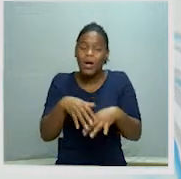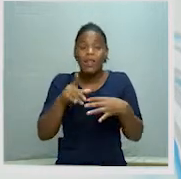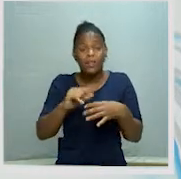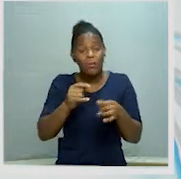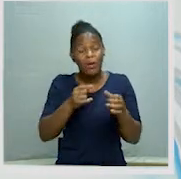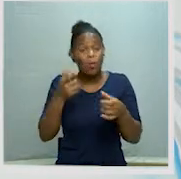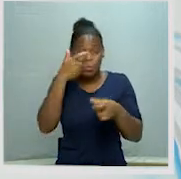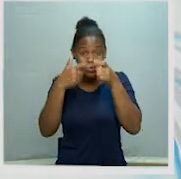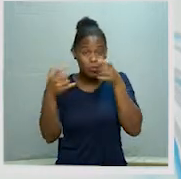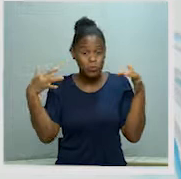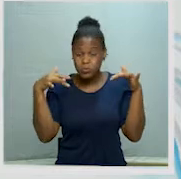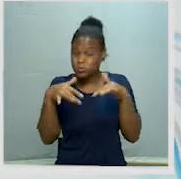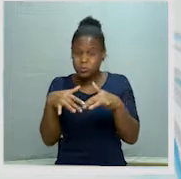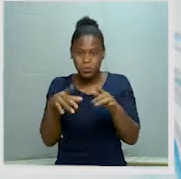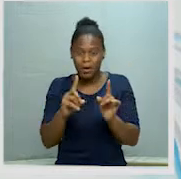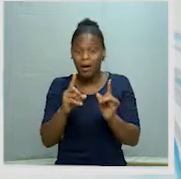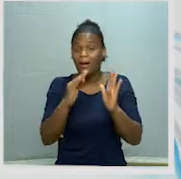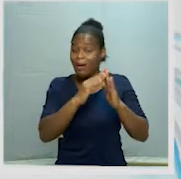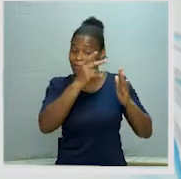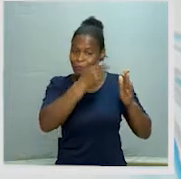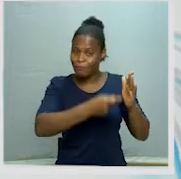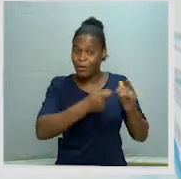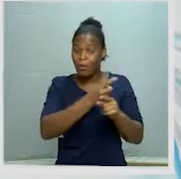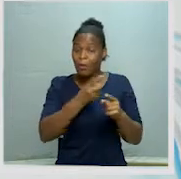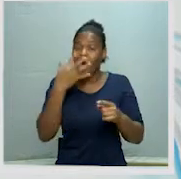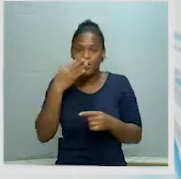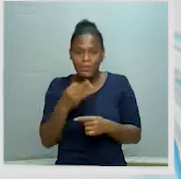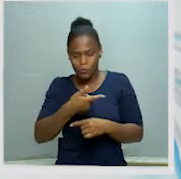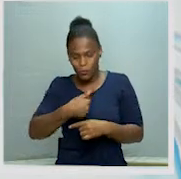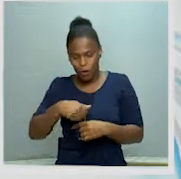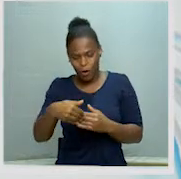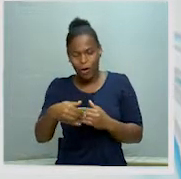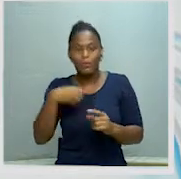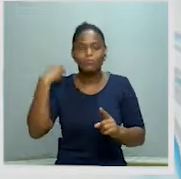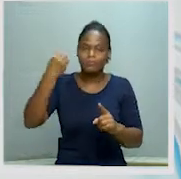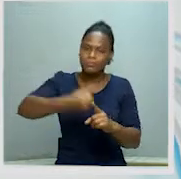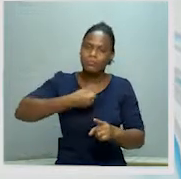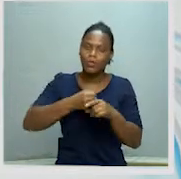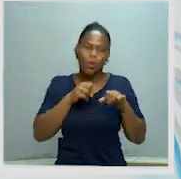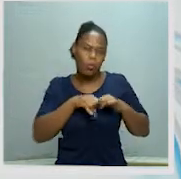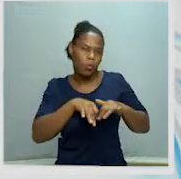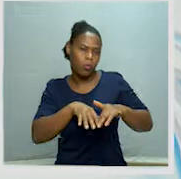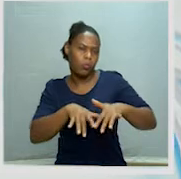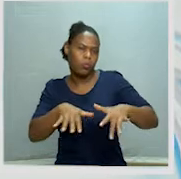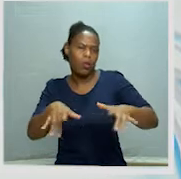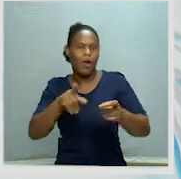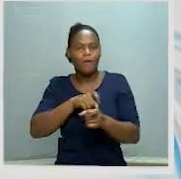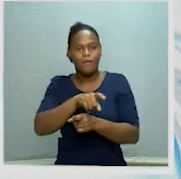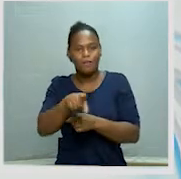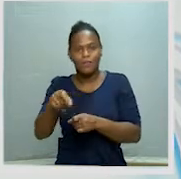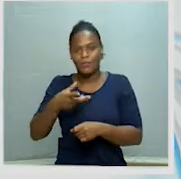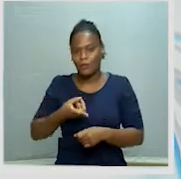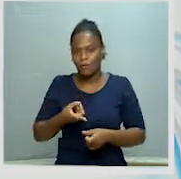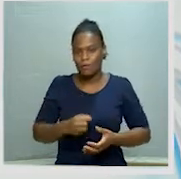evitar aglomerações. Por isso, fiquem em casa, porque desta forma estaremos a combater a propagação do